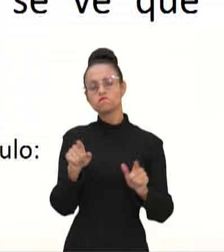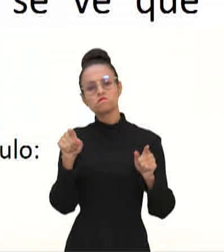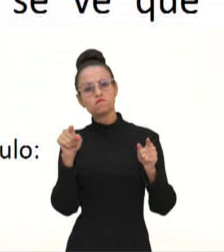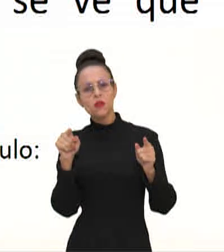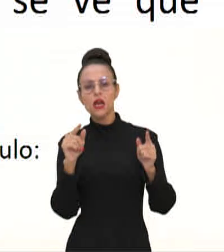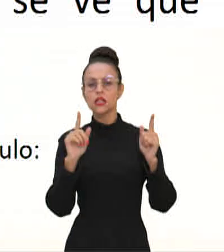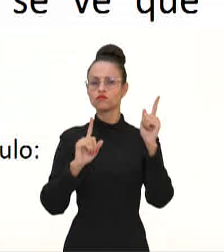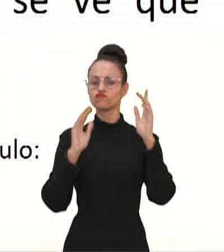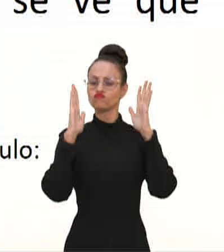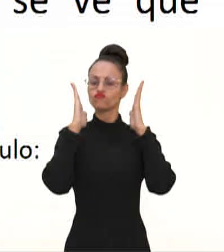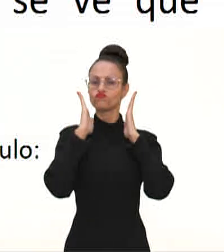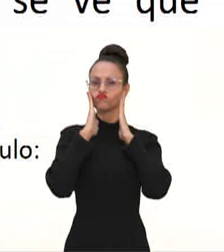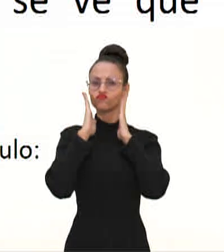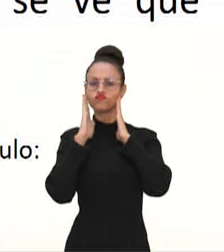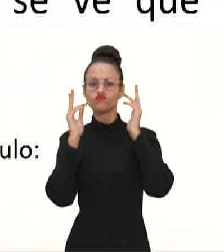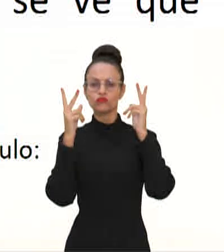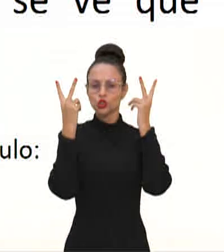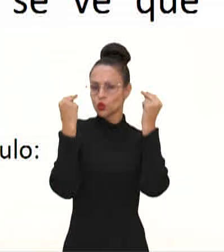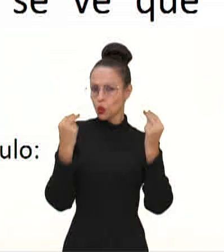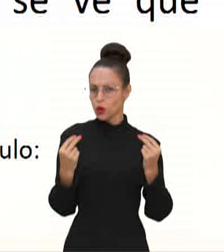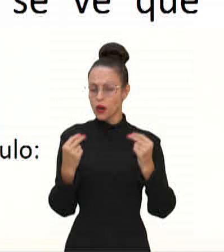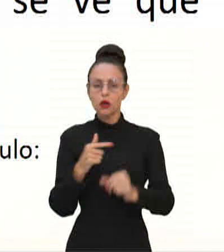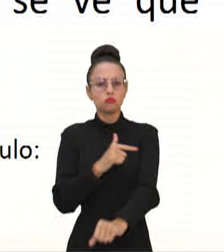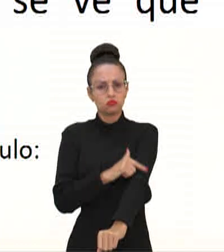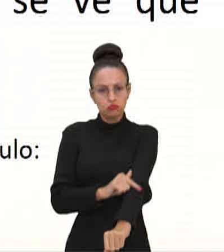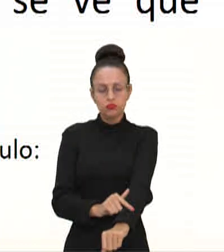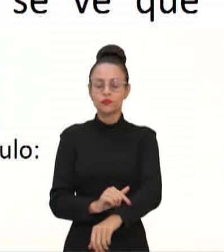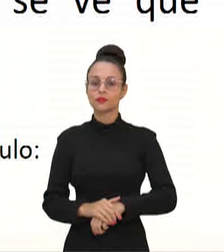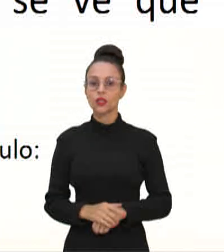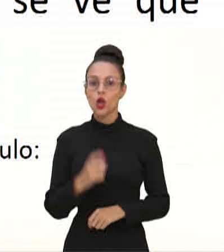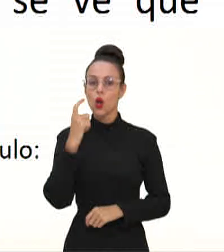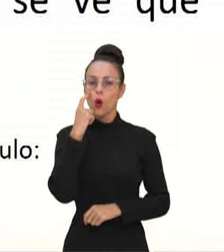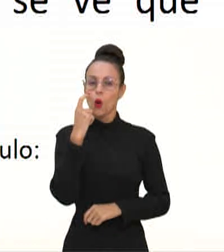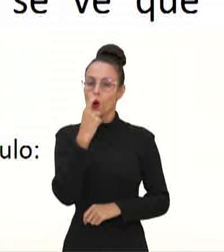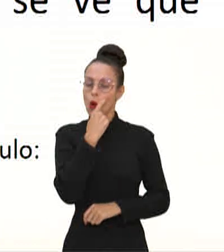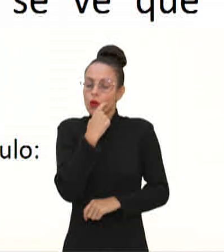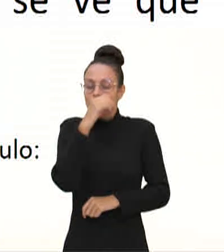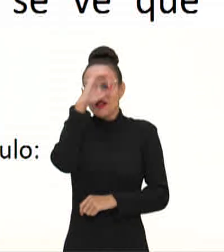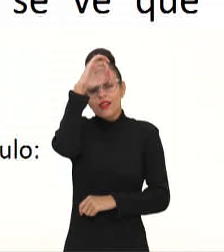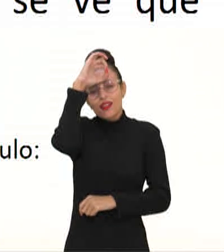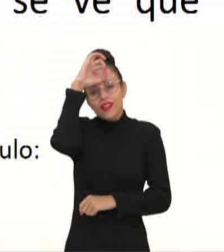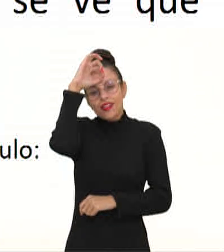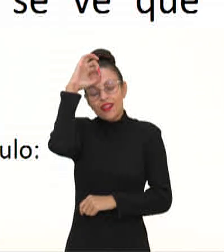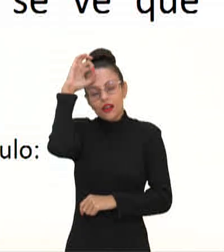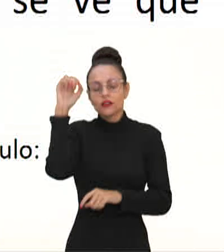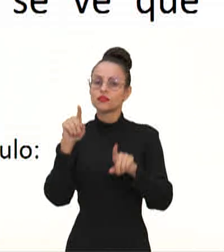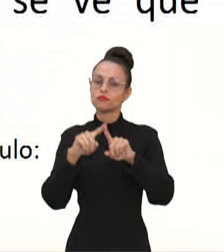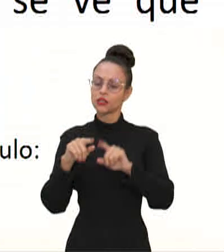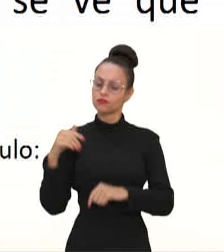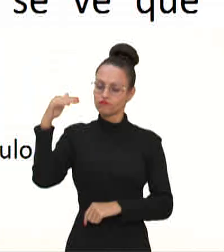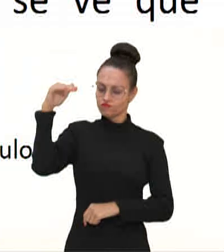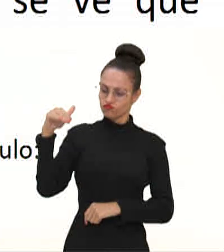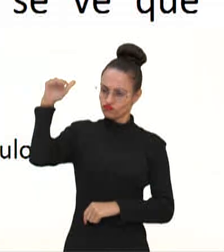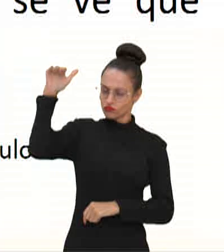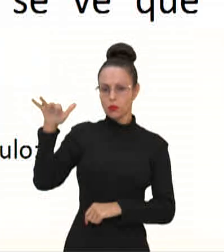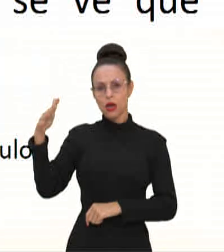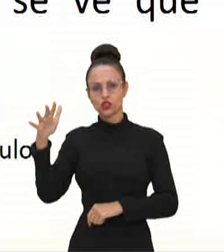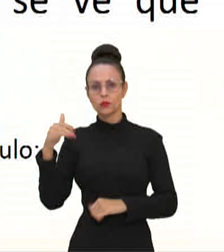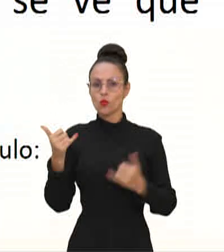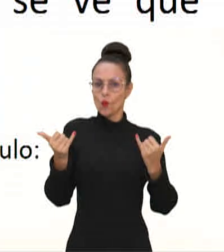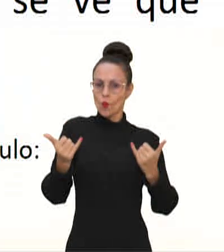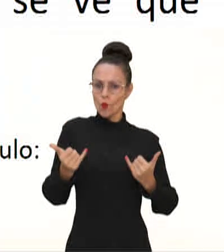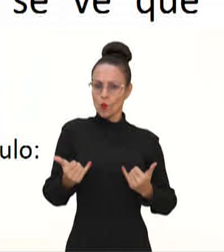eram regulares, as maneiras gentis. O olhar meigo e cândido, mediana estatura,